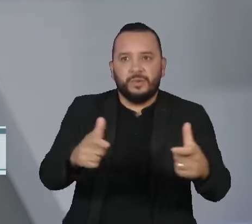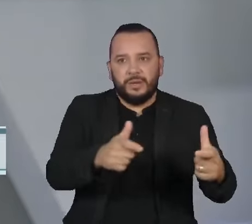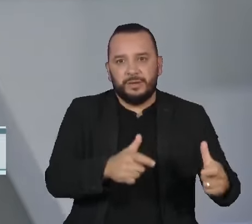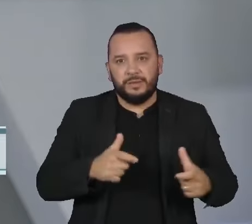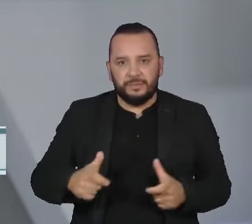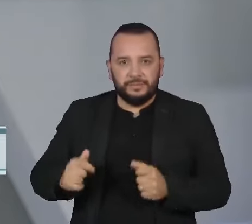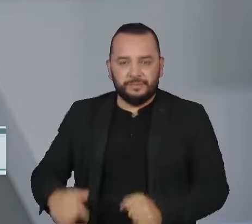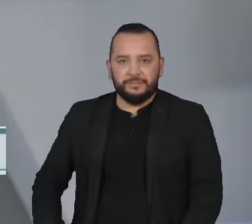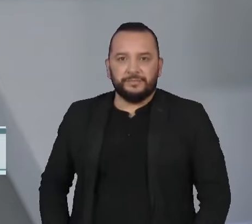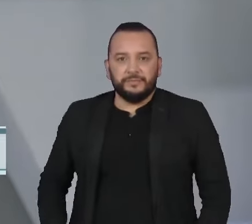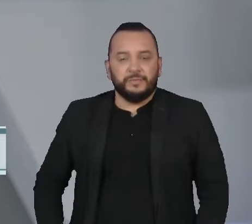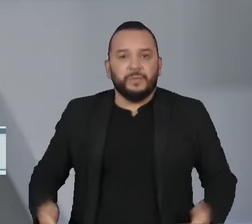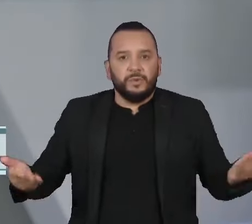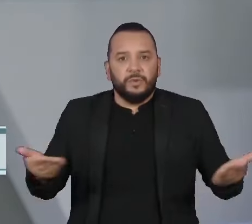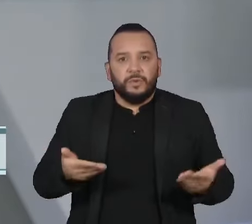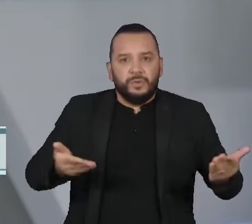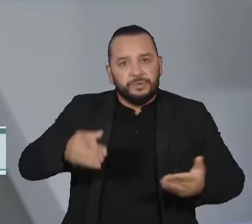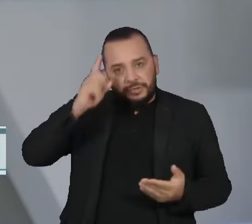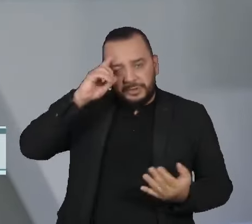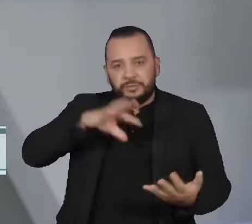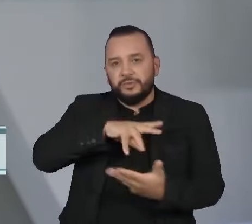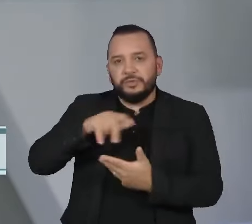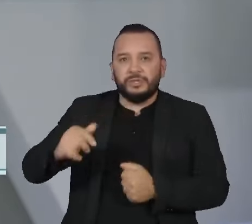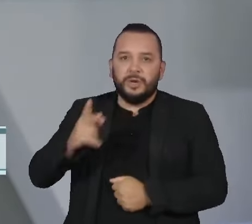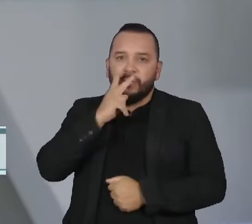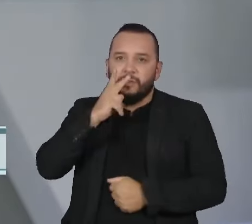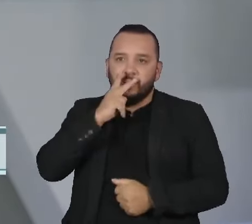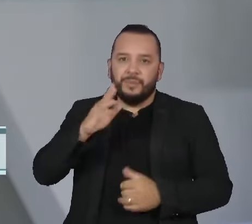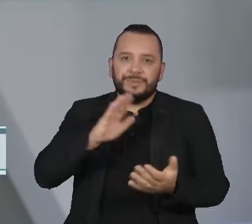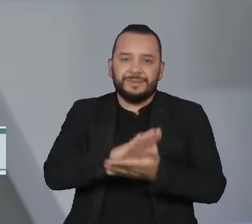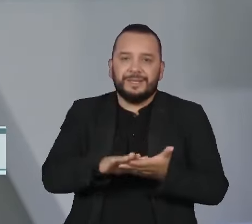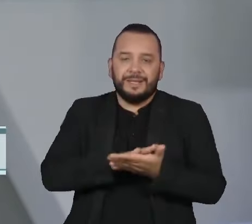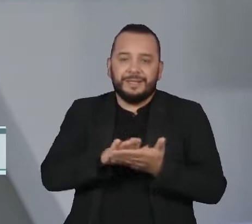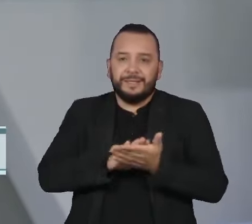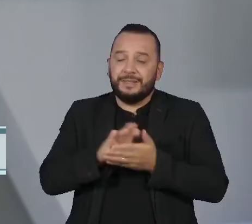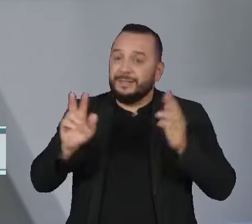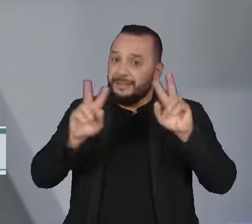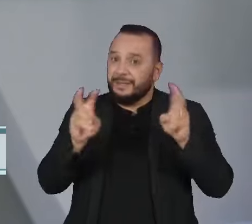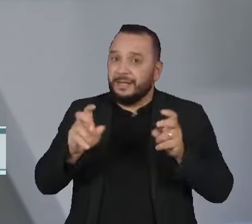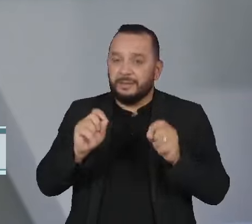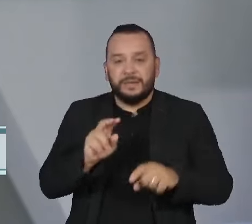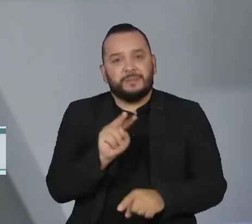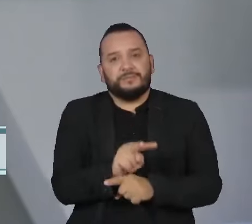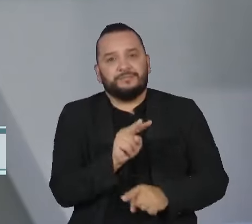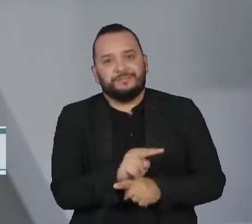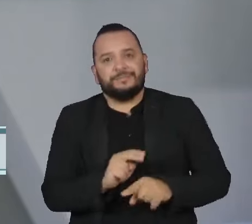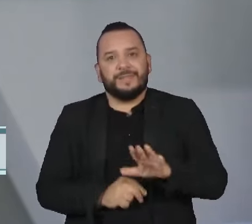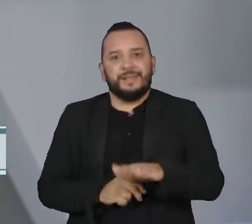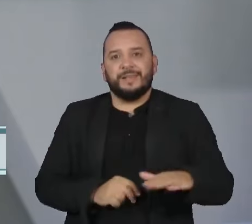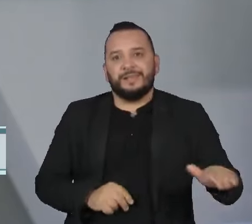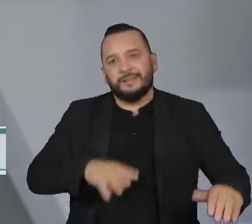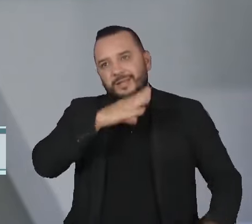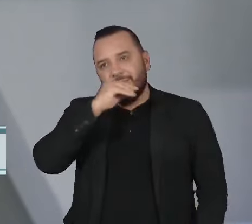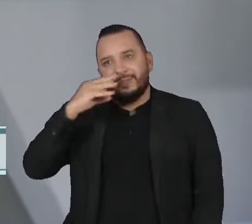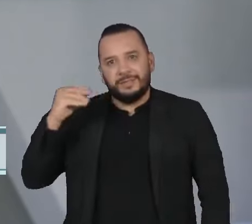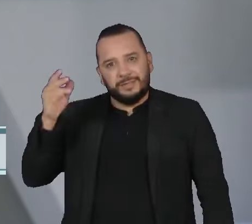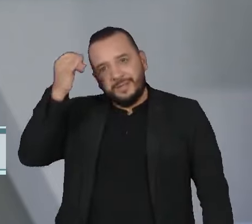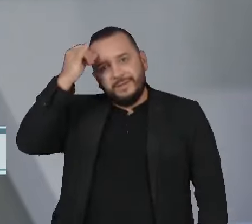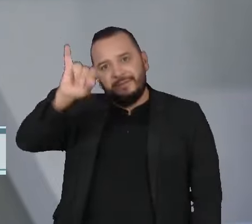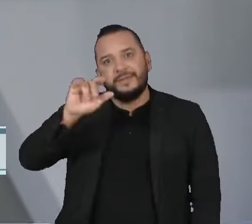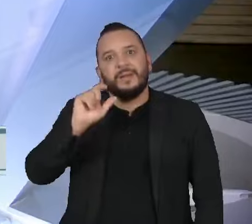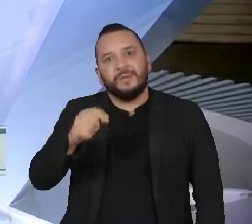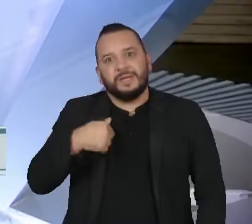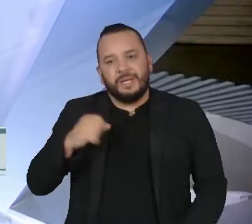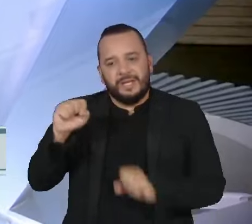Hoje é o Dia Mundial Sem Tabaco. Este ano, o tema é a proteção da infância e adolescência contra a interferência da